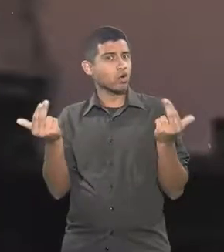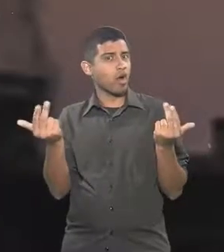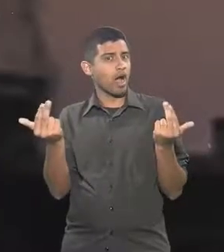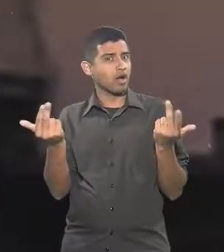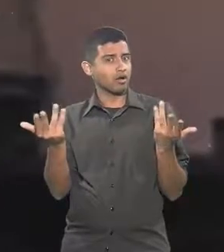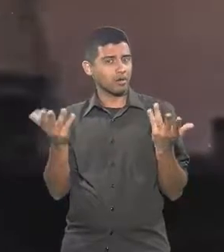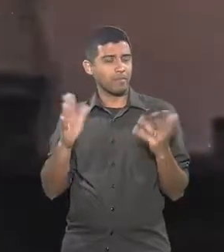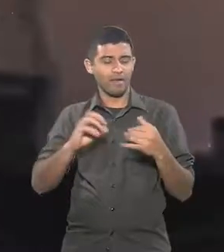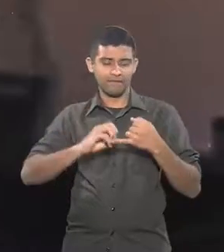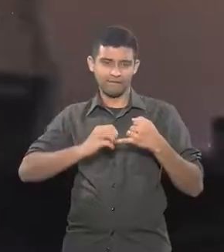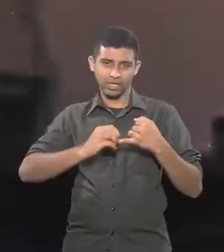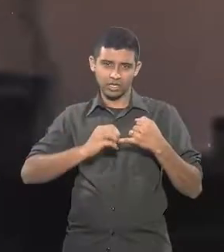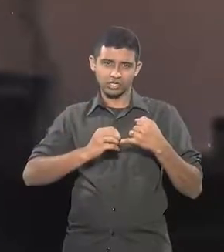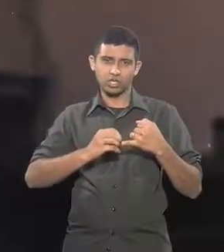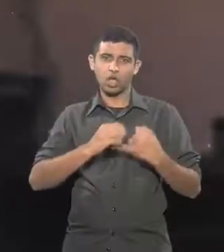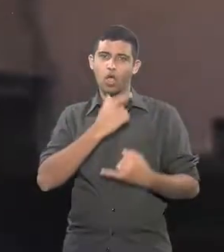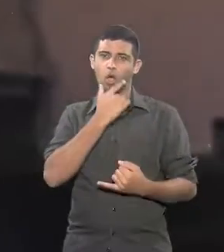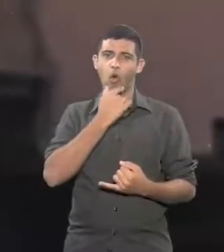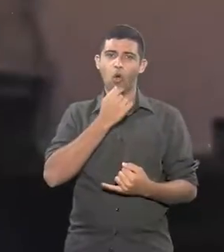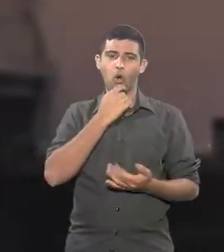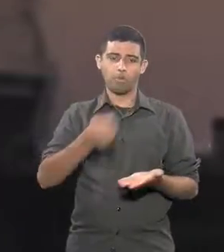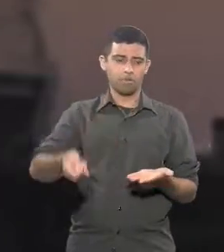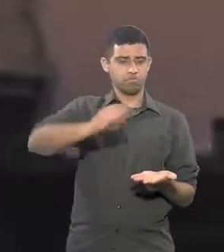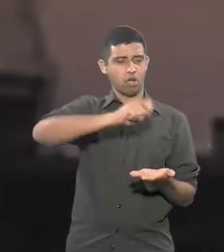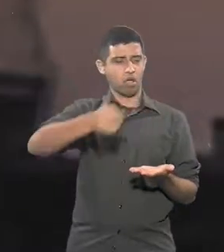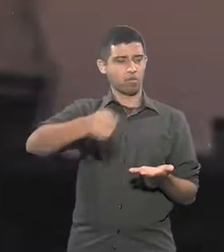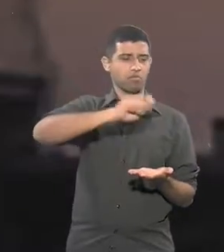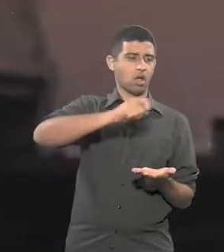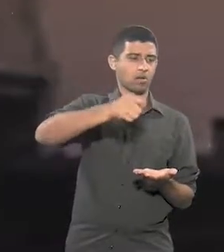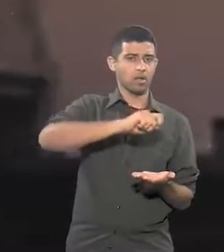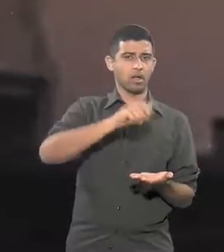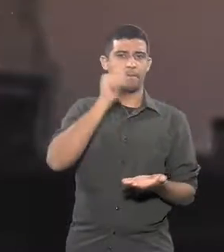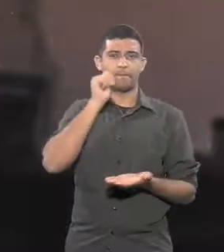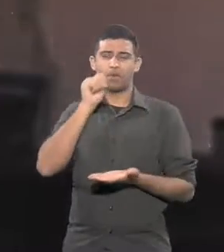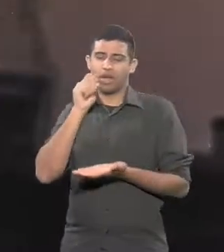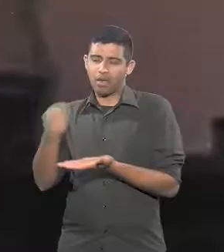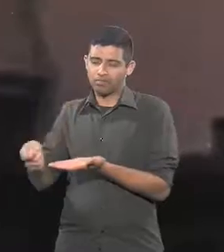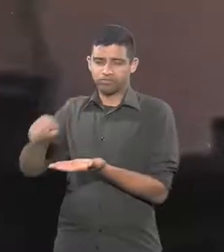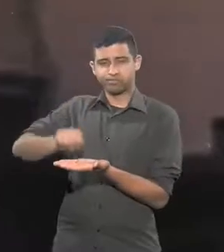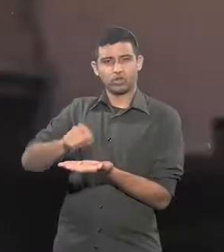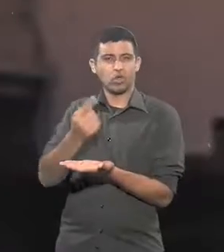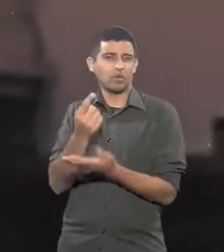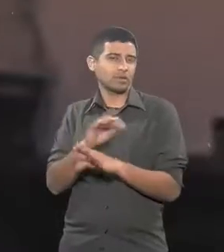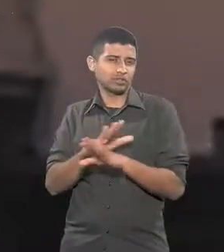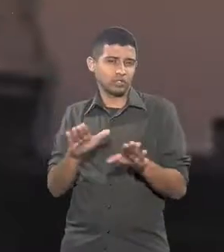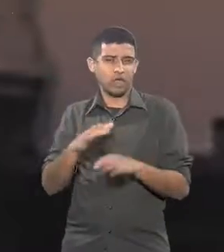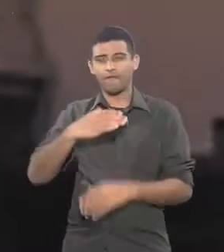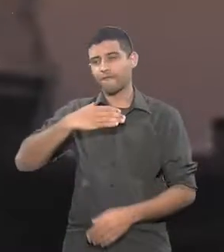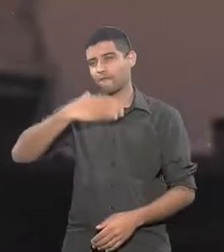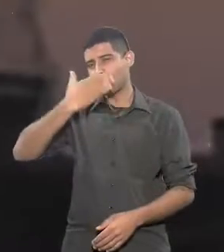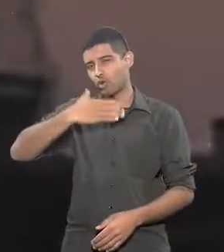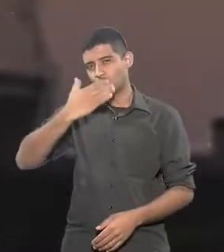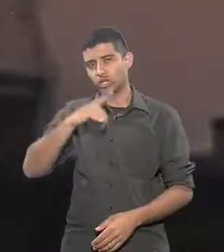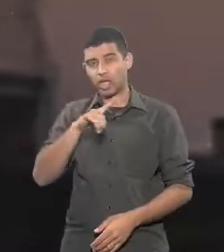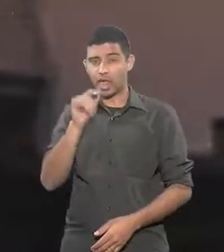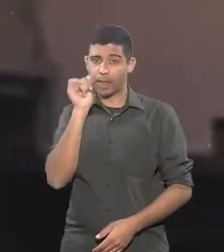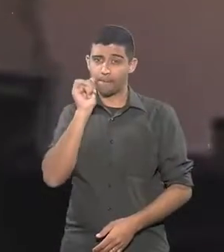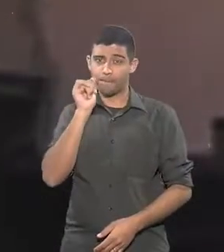por exemplo, já é mais coisa do homem do que da mulher, né? Já as frutas, as mulheres já